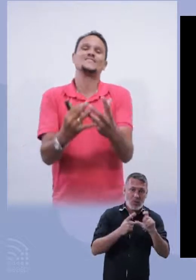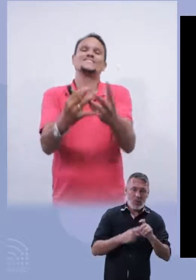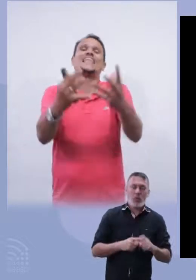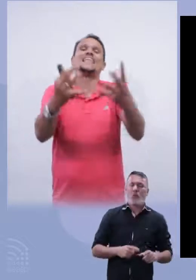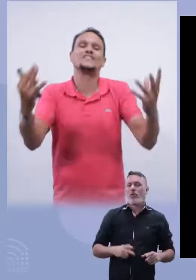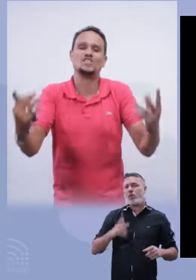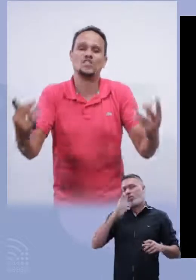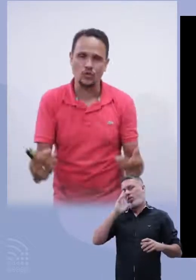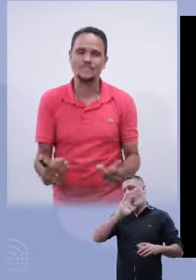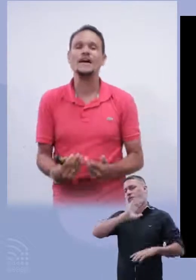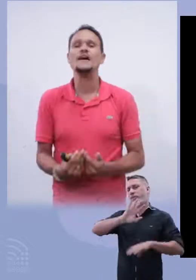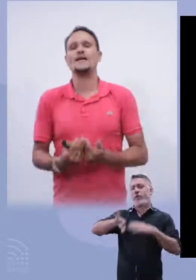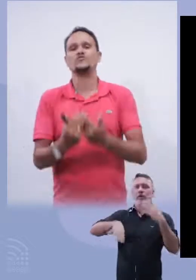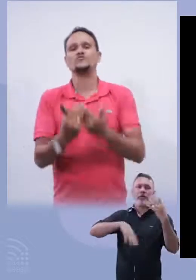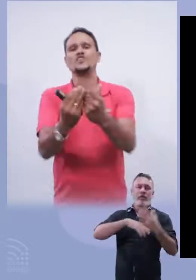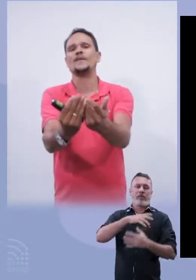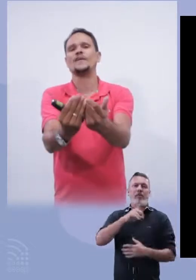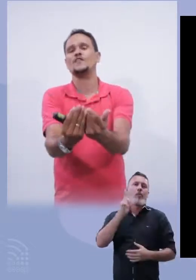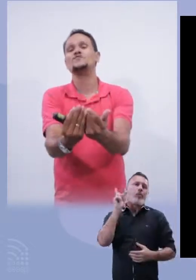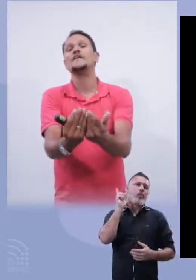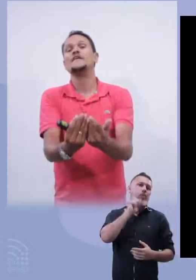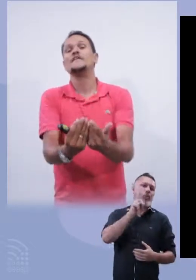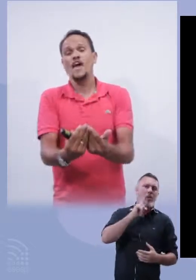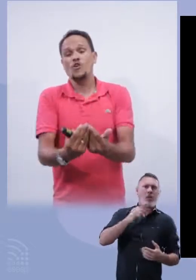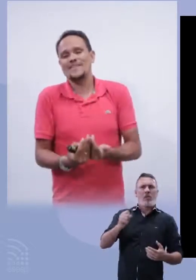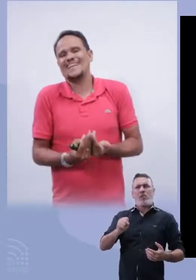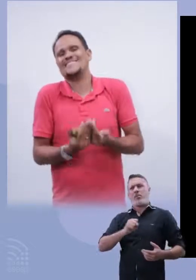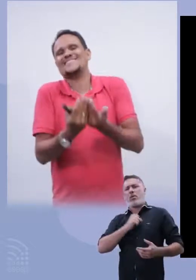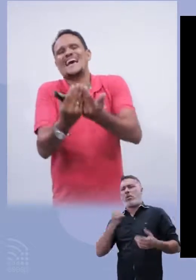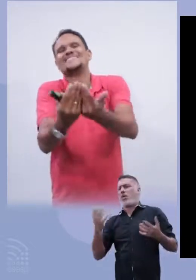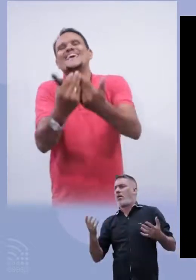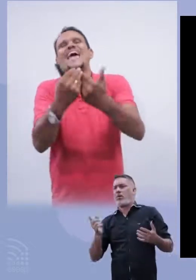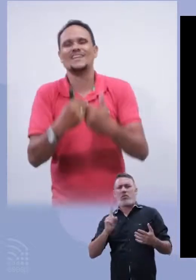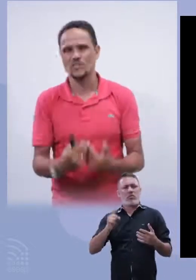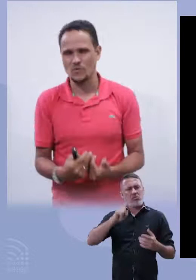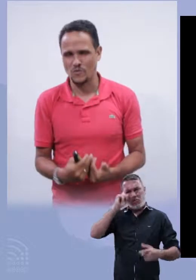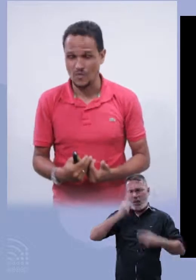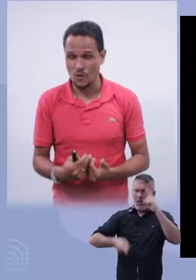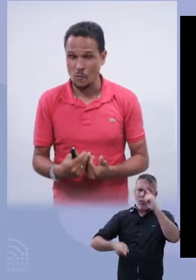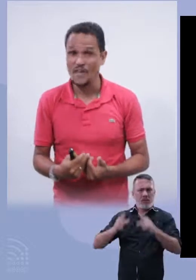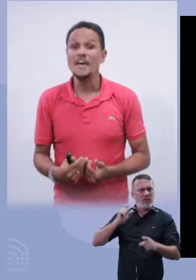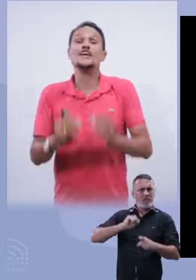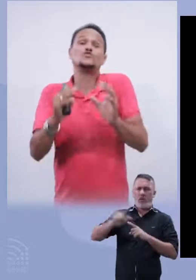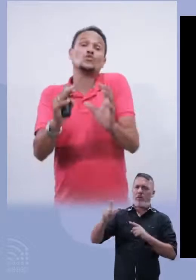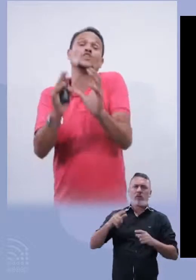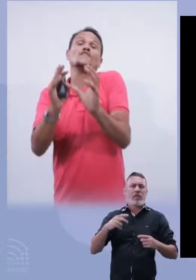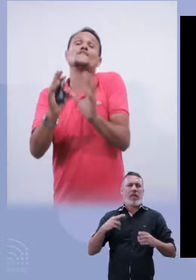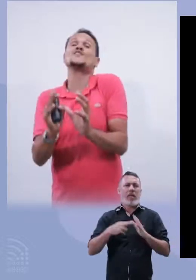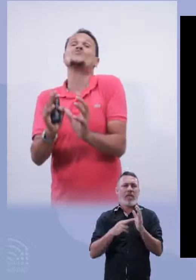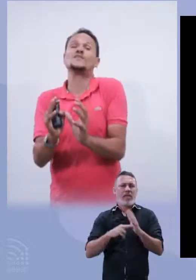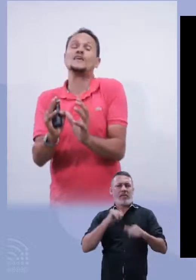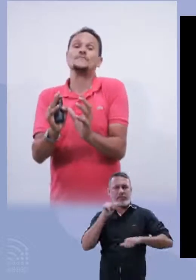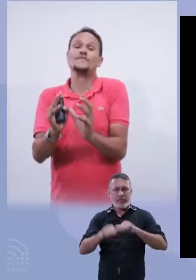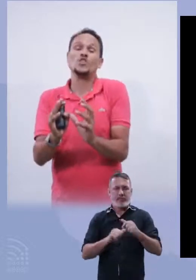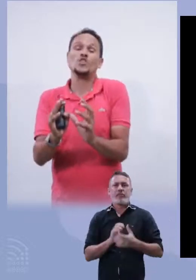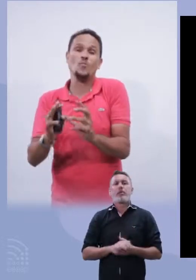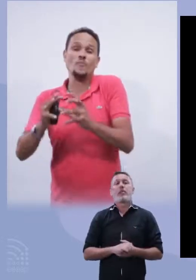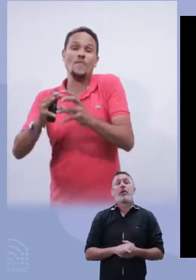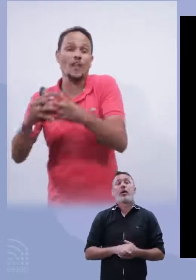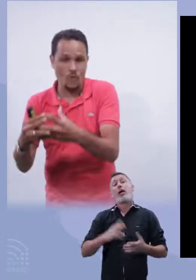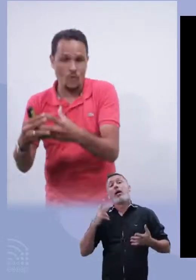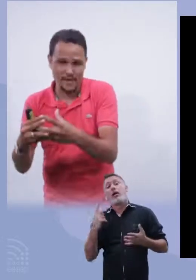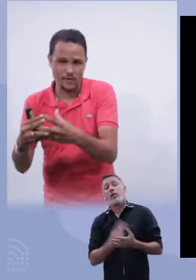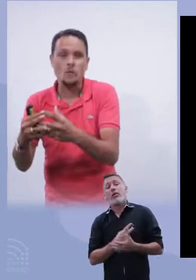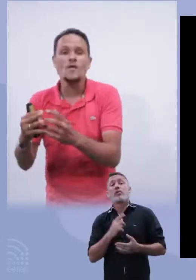vai ser uma salada de fruta para os norte-americanos, né, começarem a ditar as regras aqui no Brasil. Isso tudo vai fazer com que,